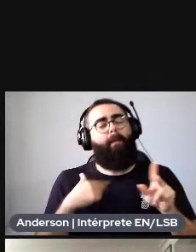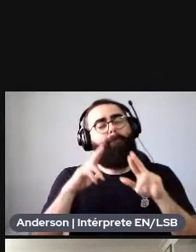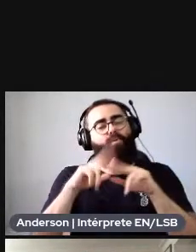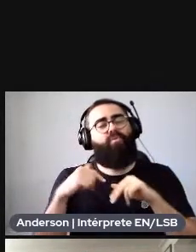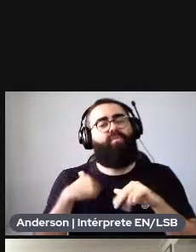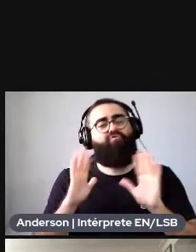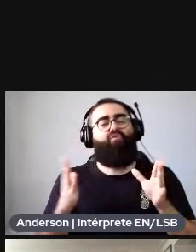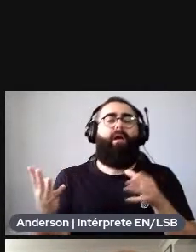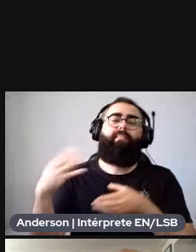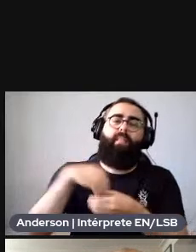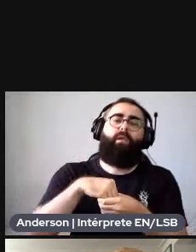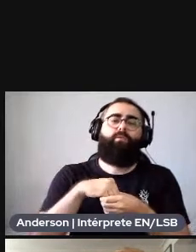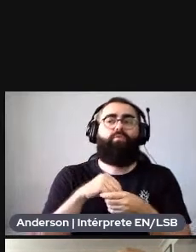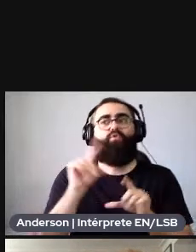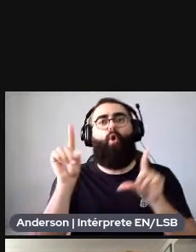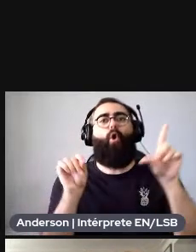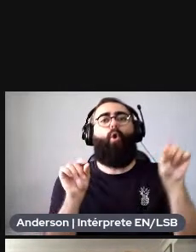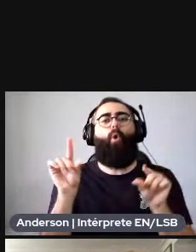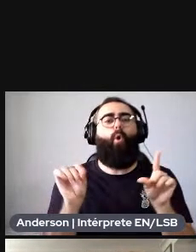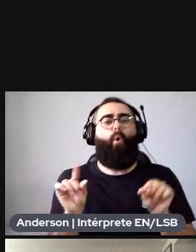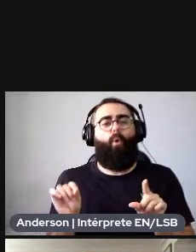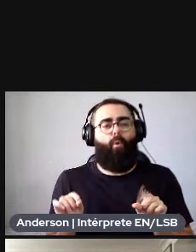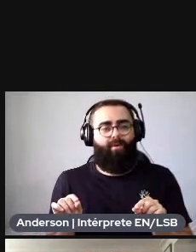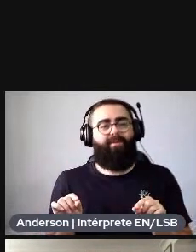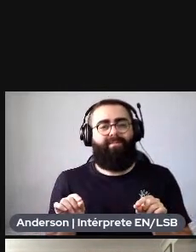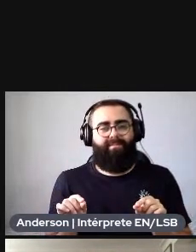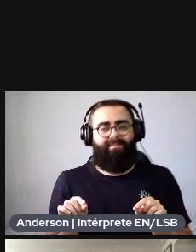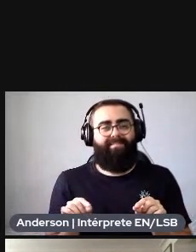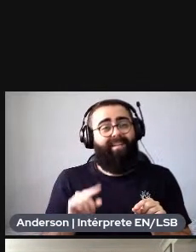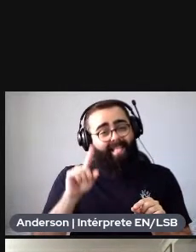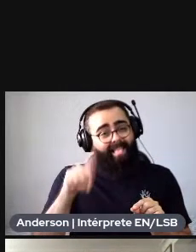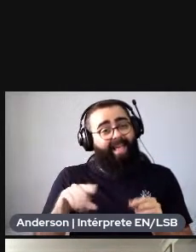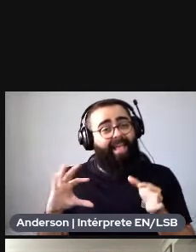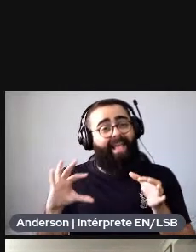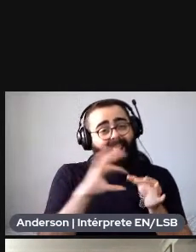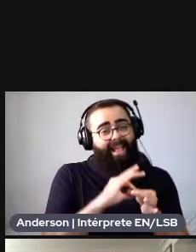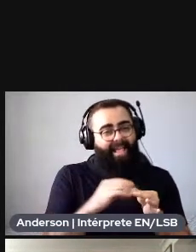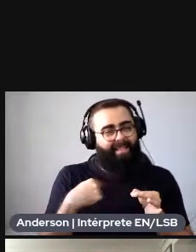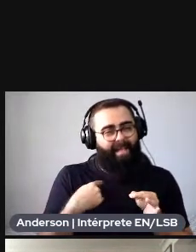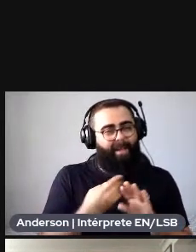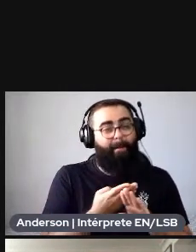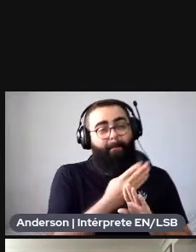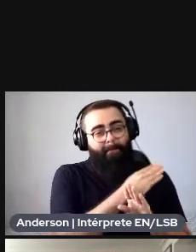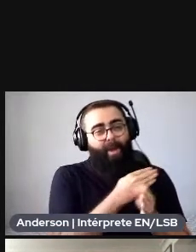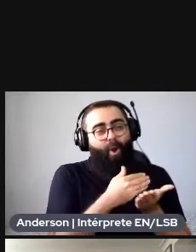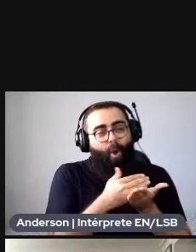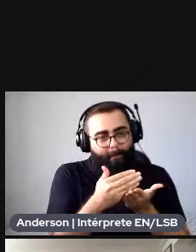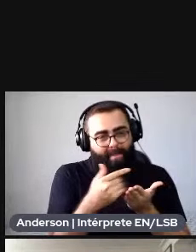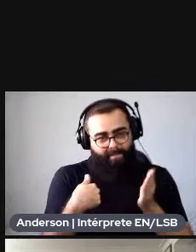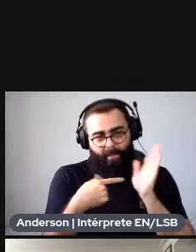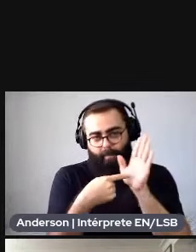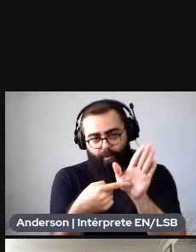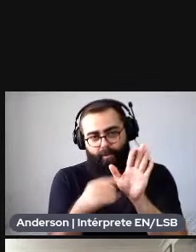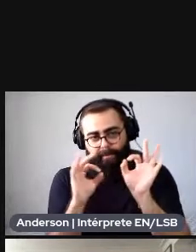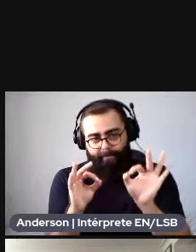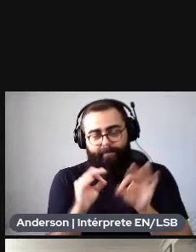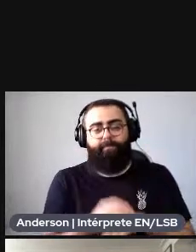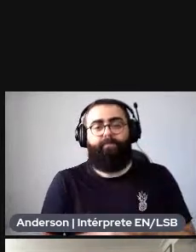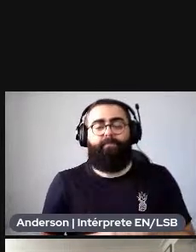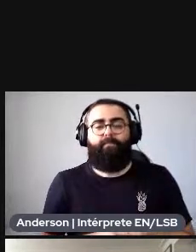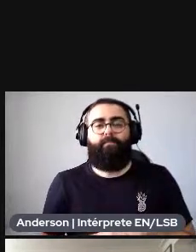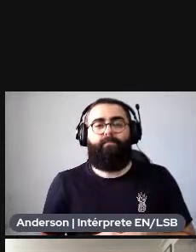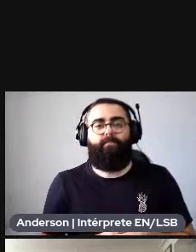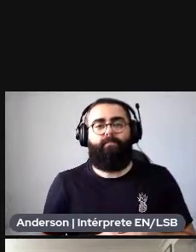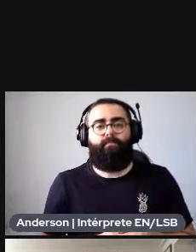os princípios de que parti inicialmente nesta apresentação. O